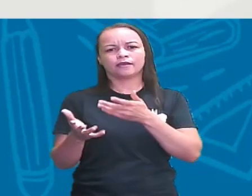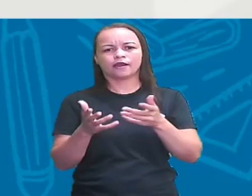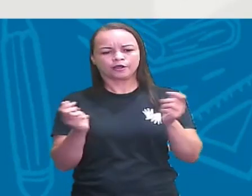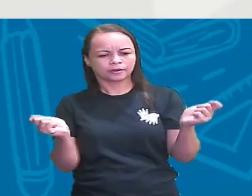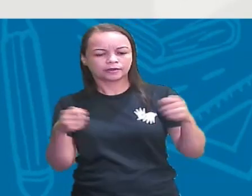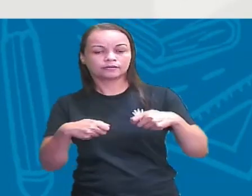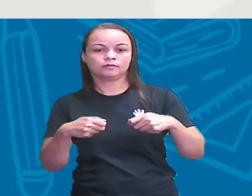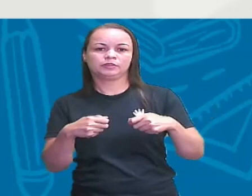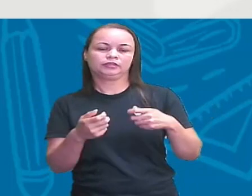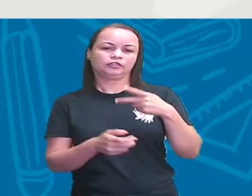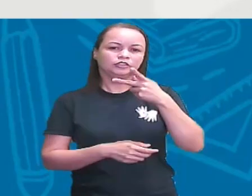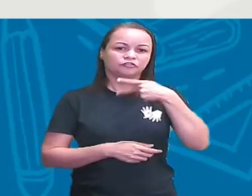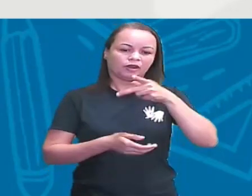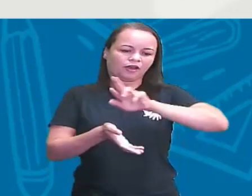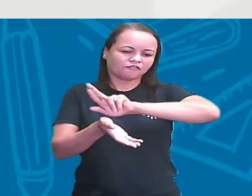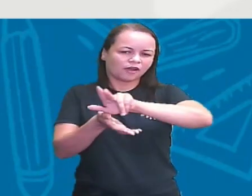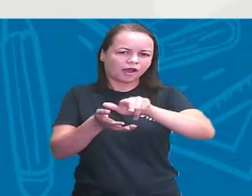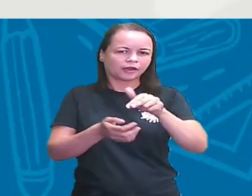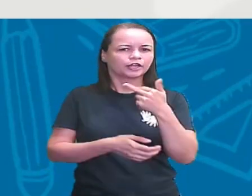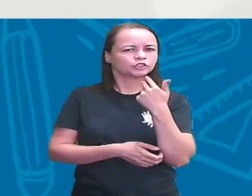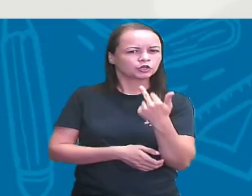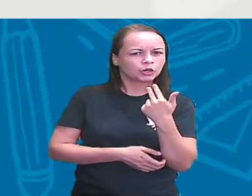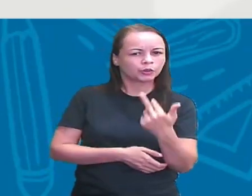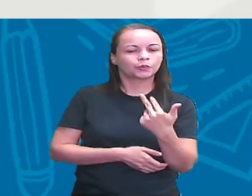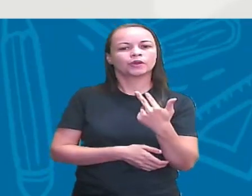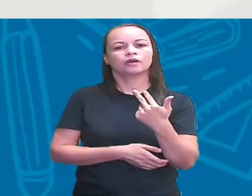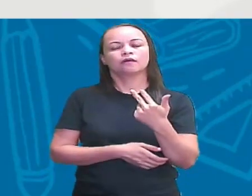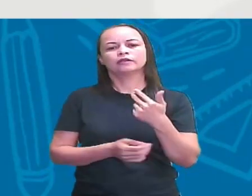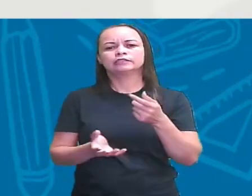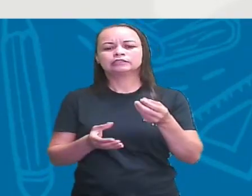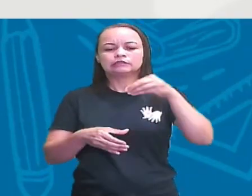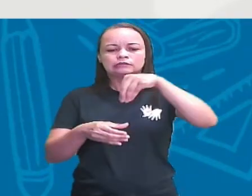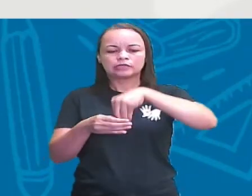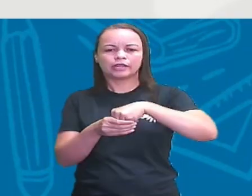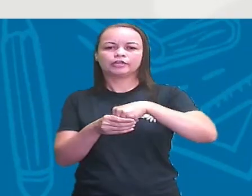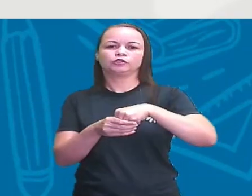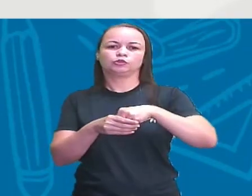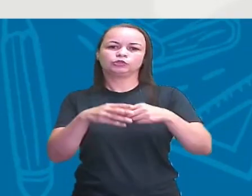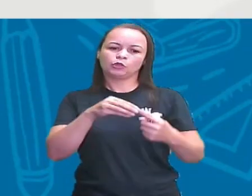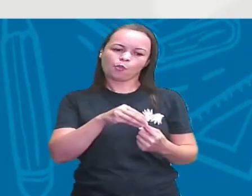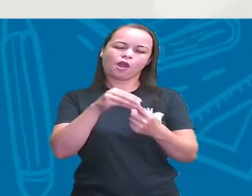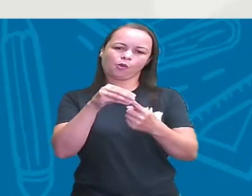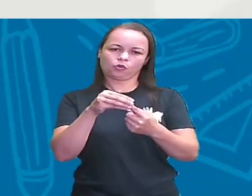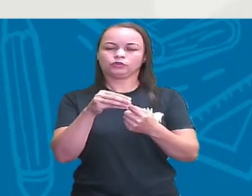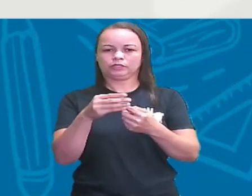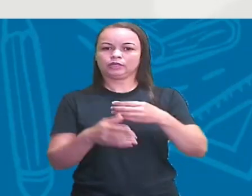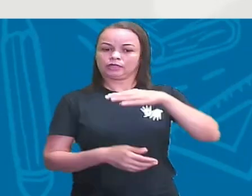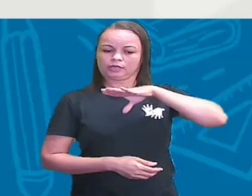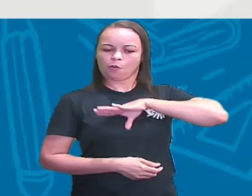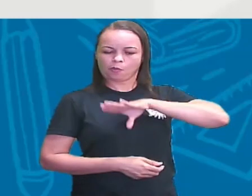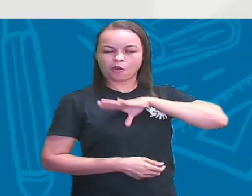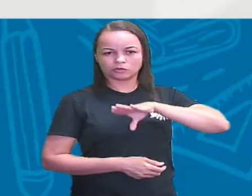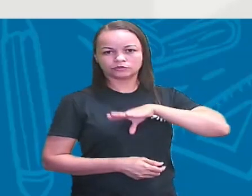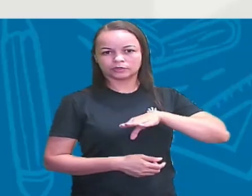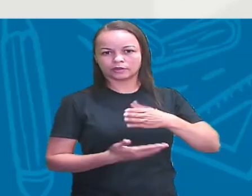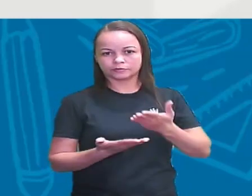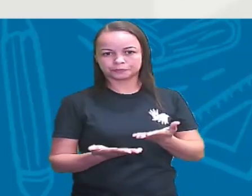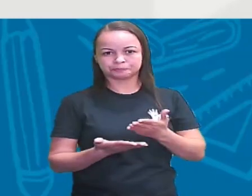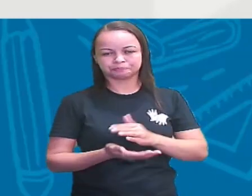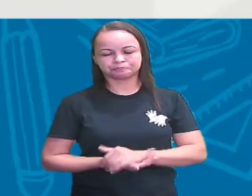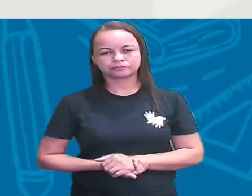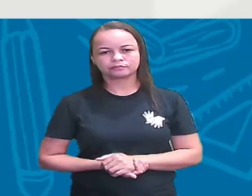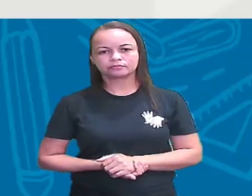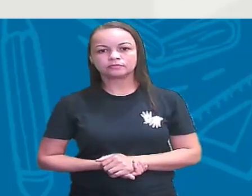né, de falar diversas línguas dentro de uma única língua, que no caso aqui é a língua portuguesa.